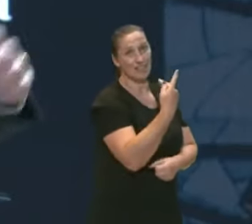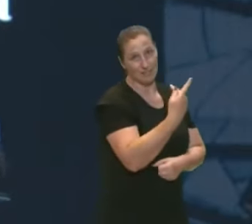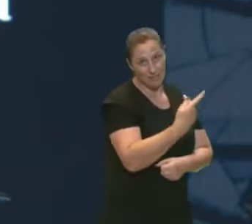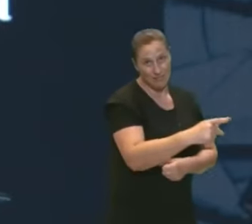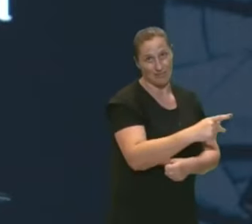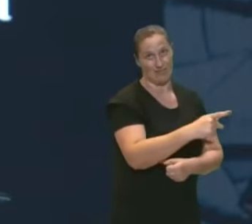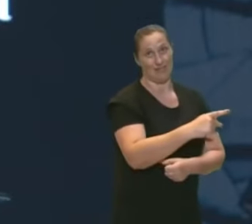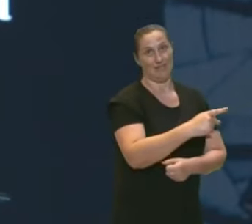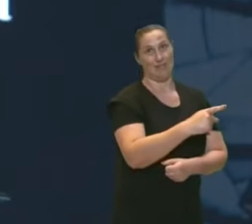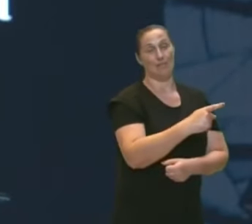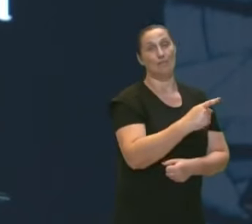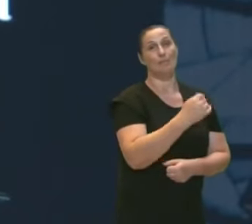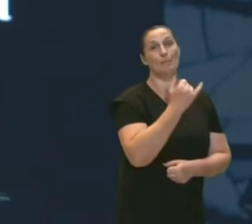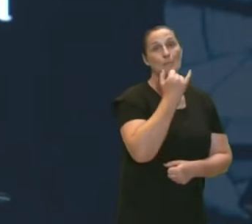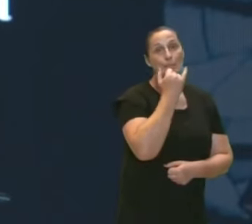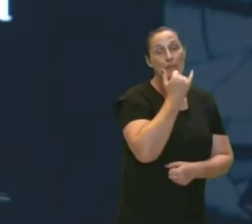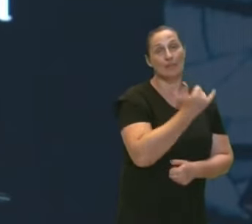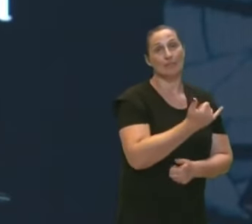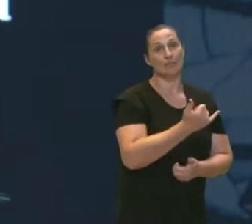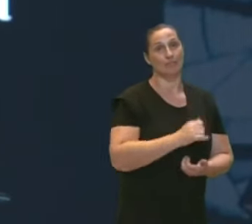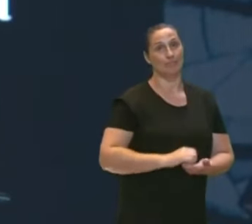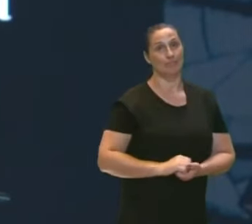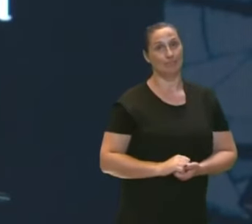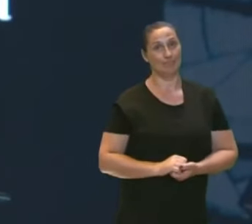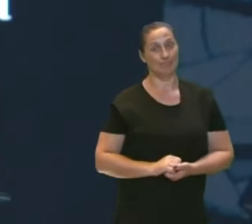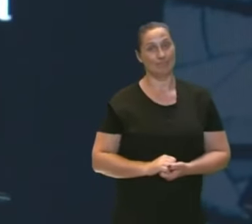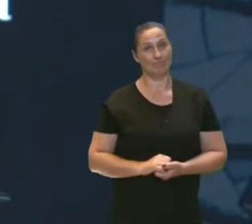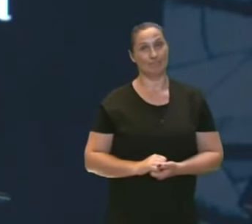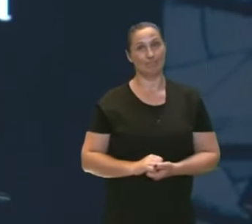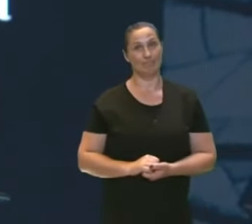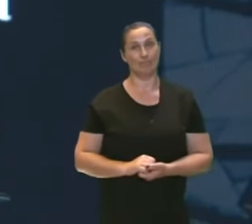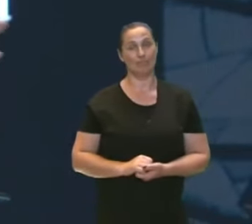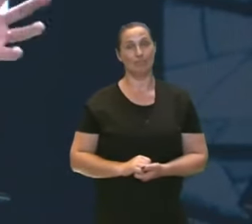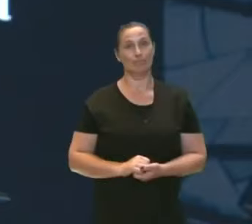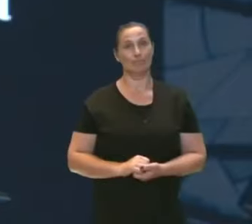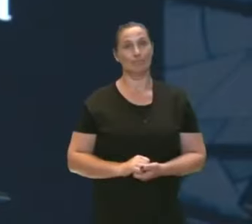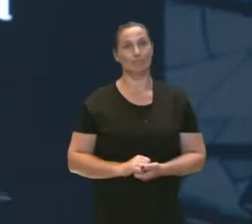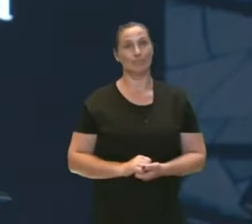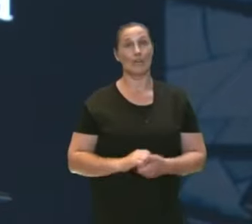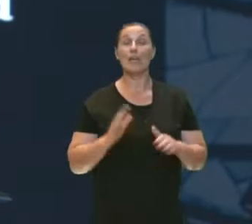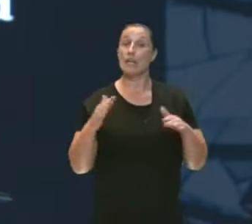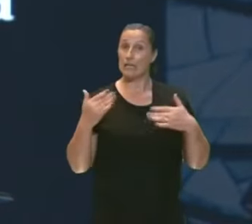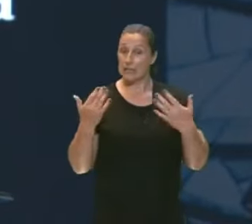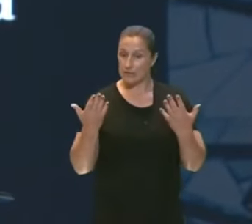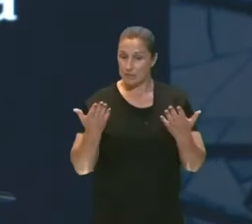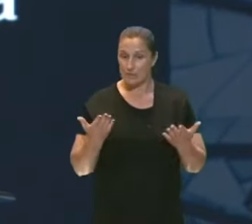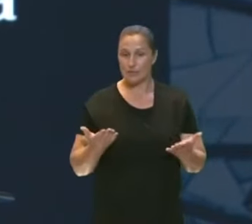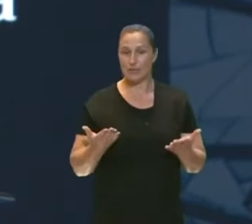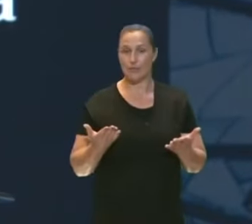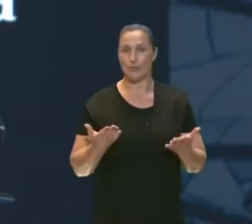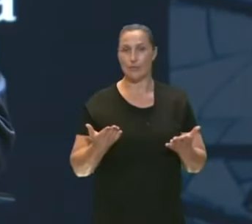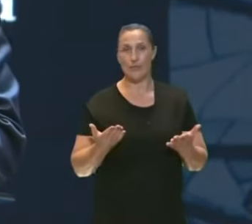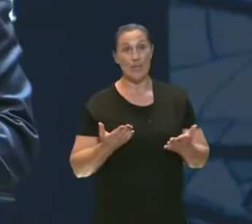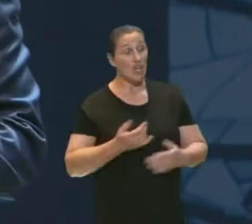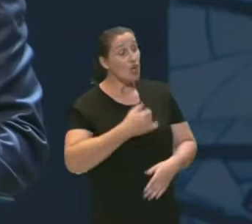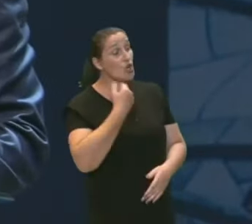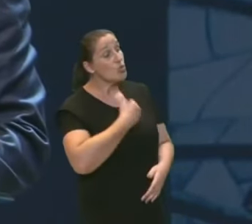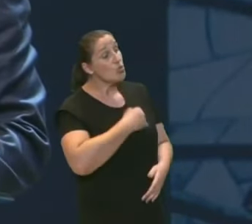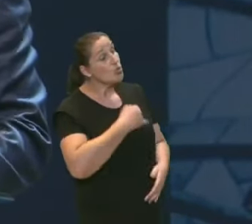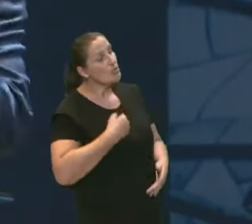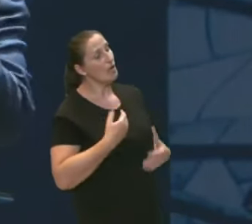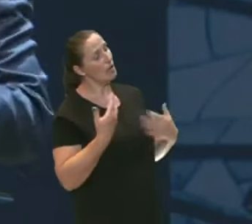morto pudesse pedir perdão por eles. Olha só. E aí então vem a mensagem, José,